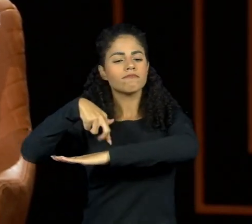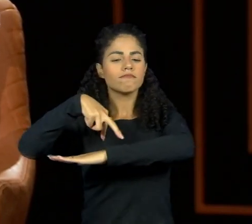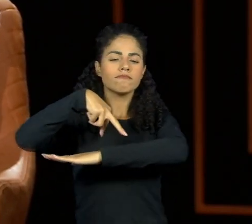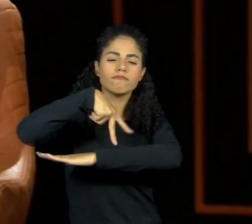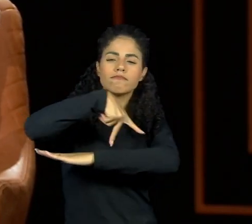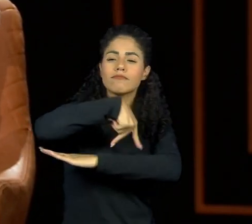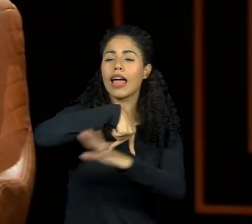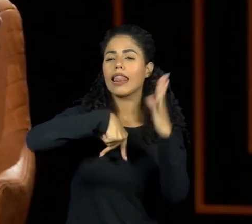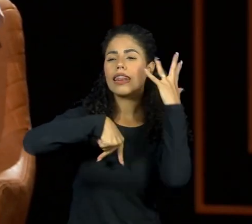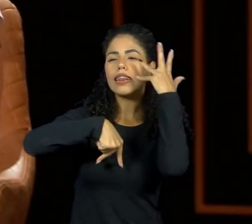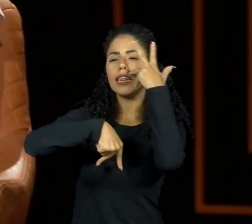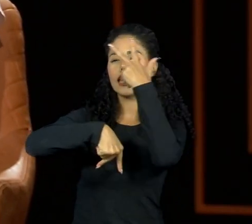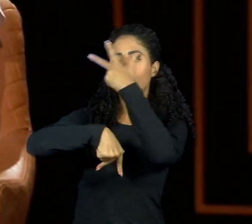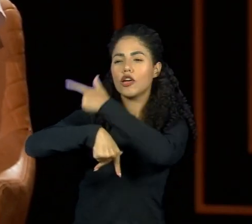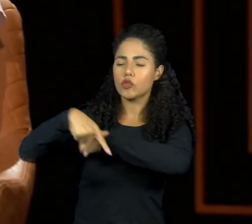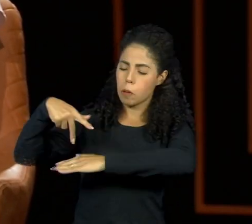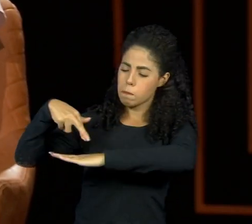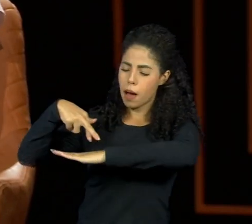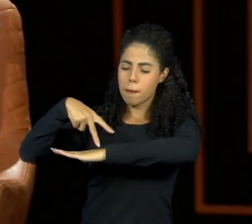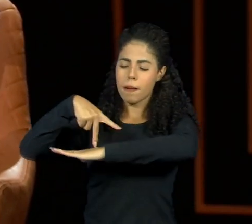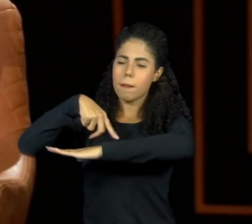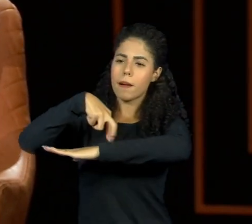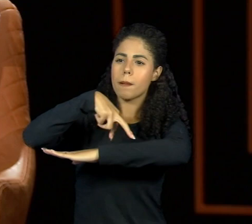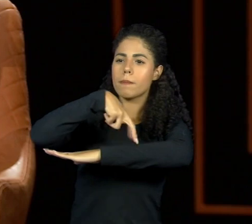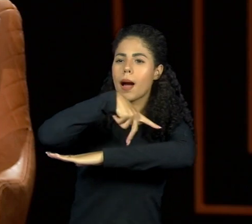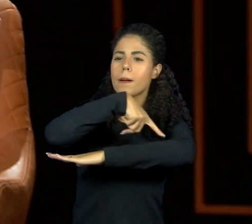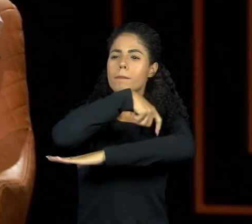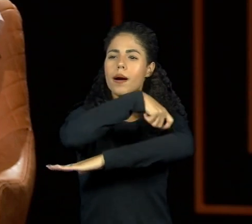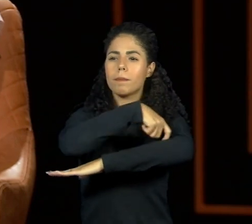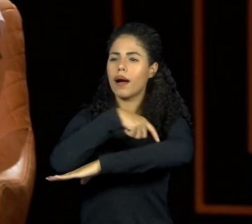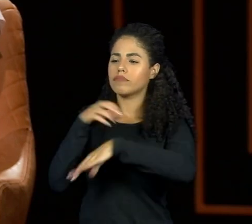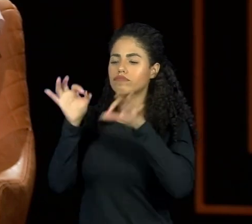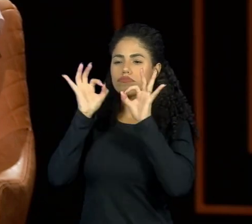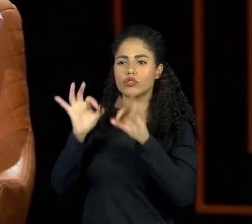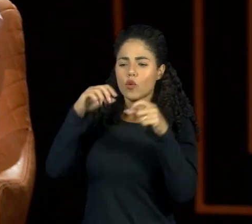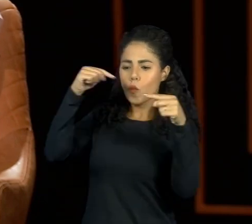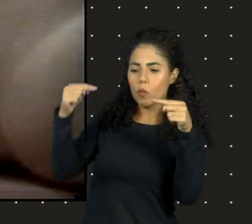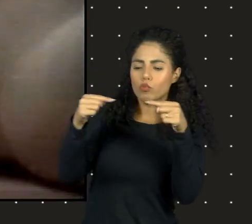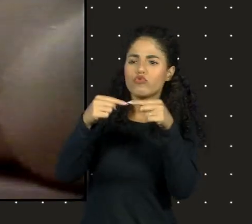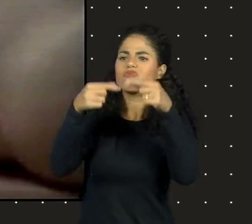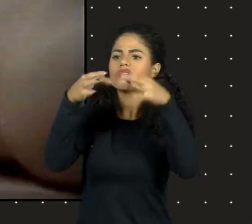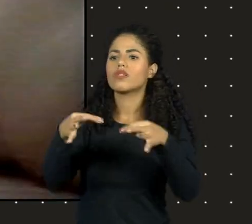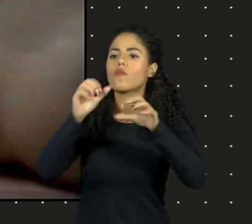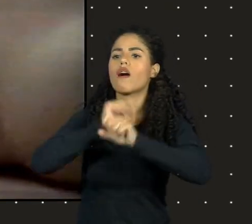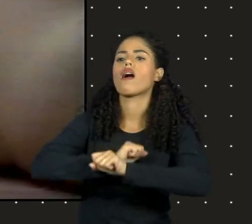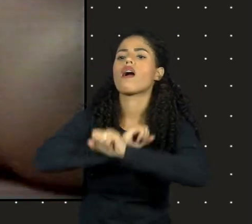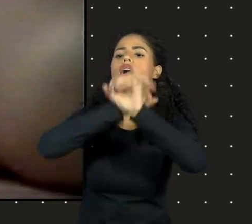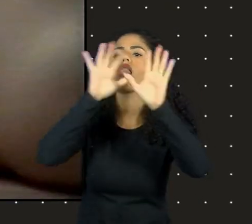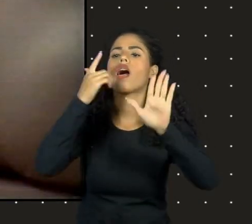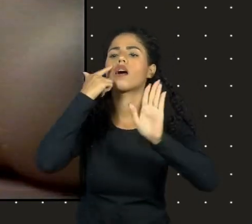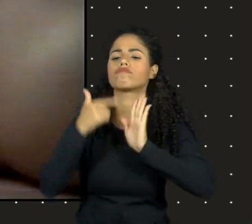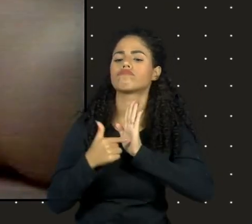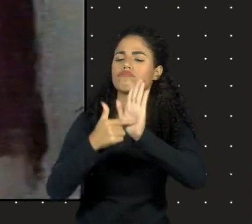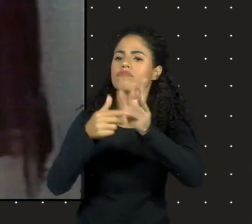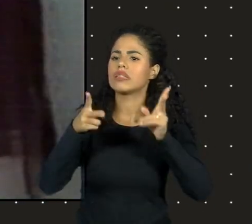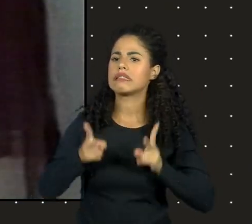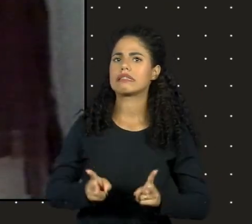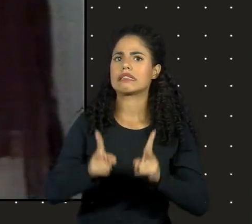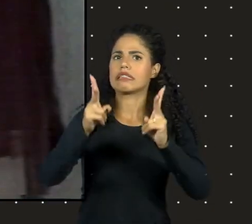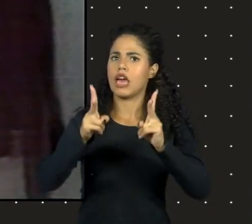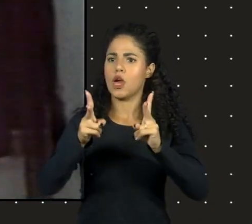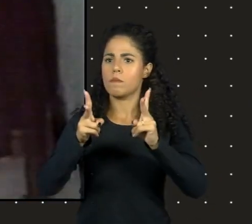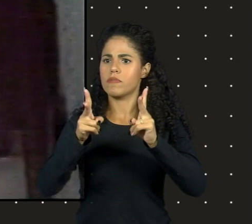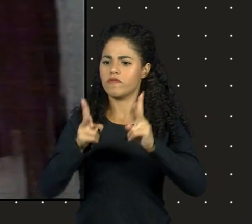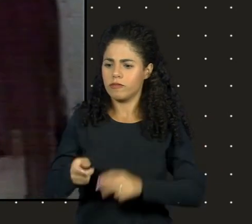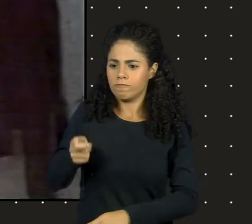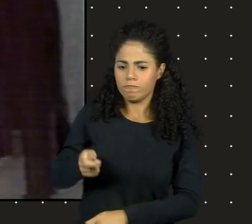falava, para mim foi arrebatador. Ela era muito precisa, muito clara, e um sargento, assim